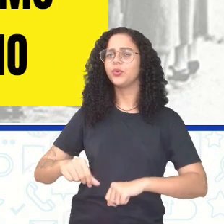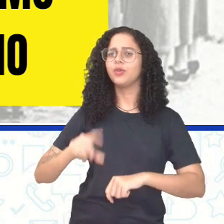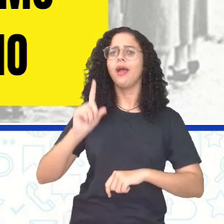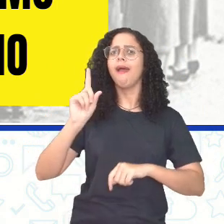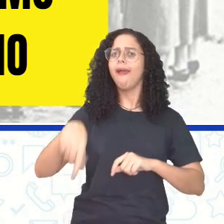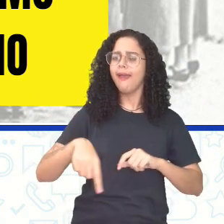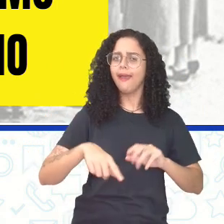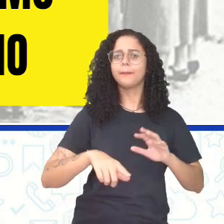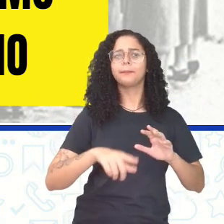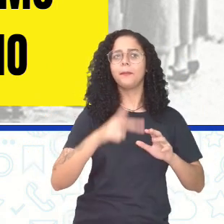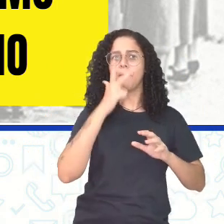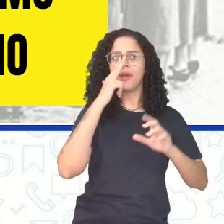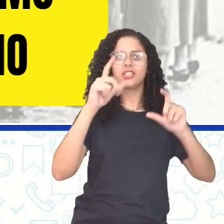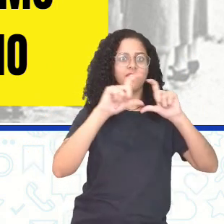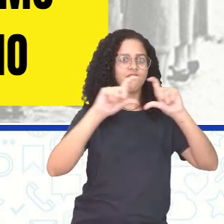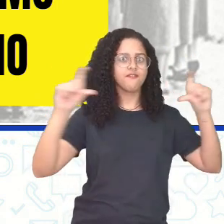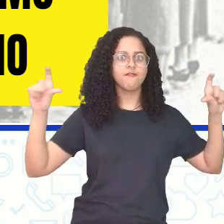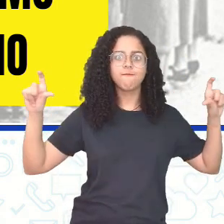o lema